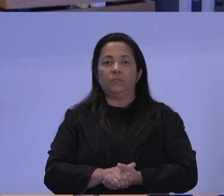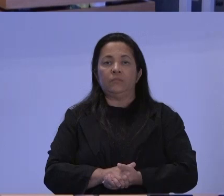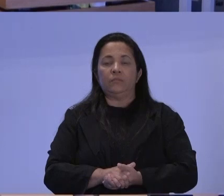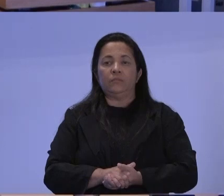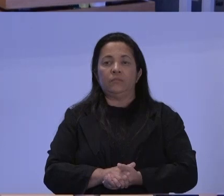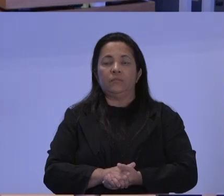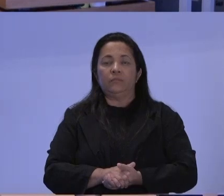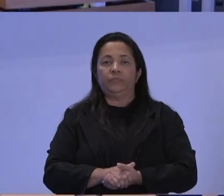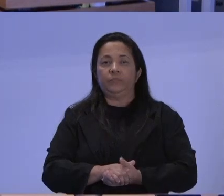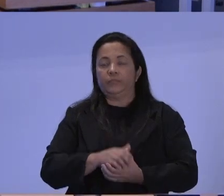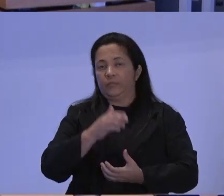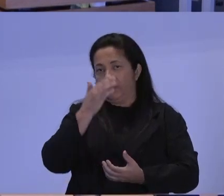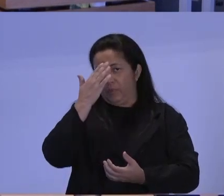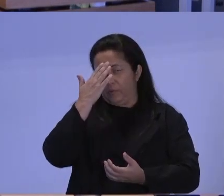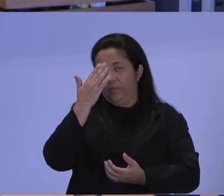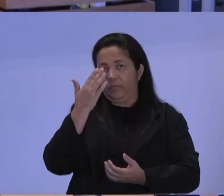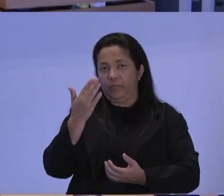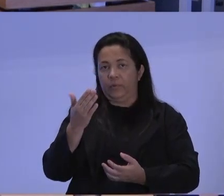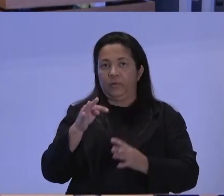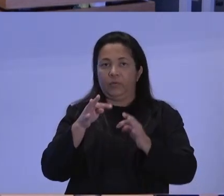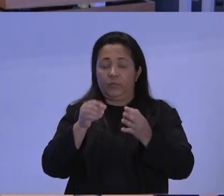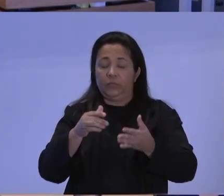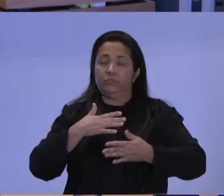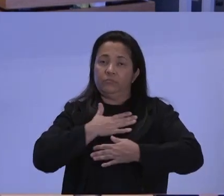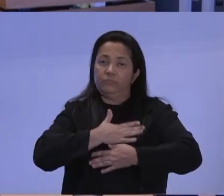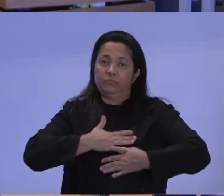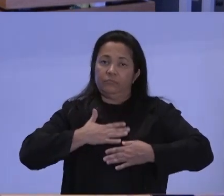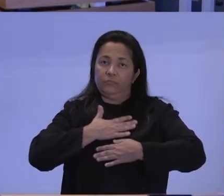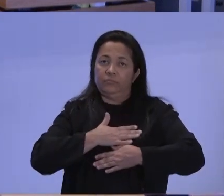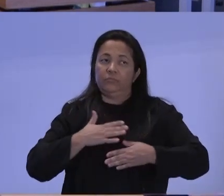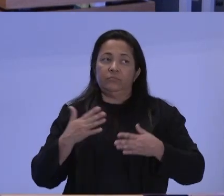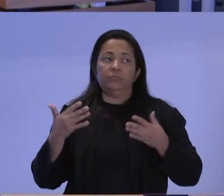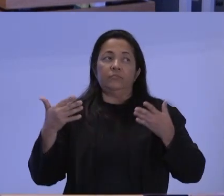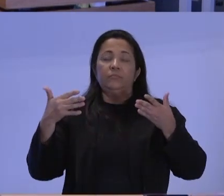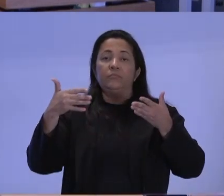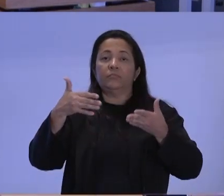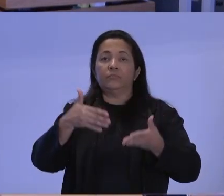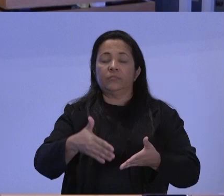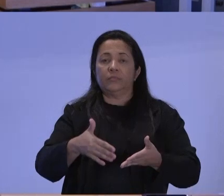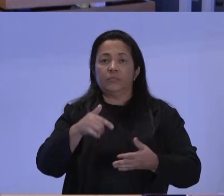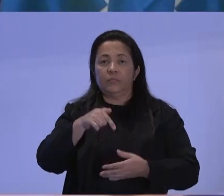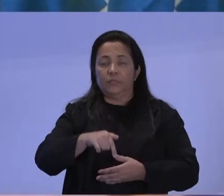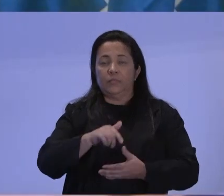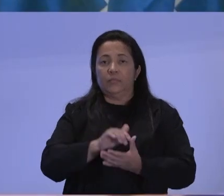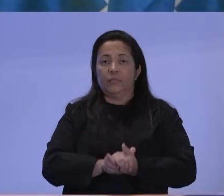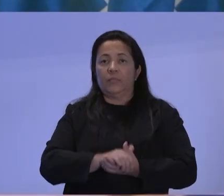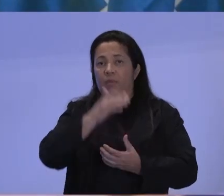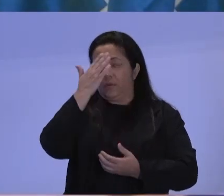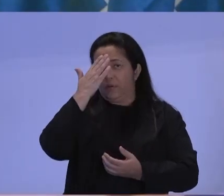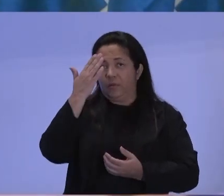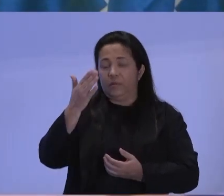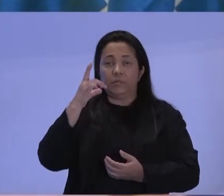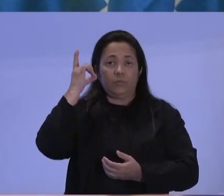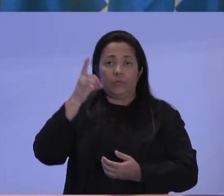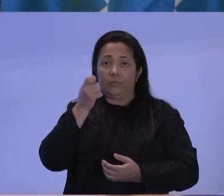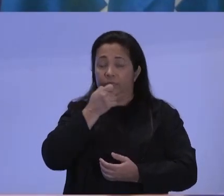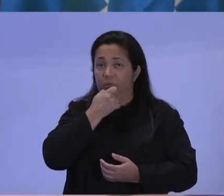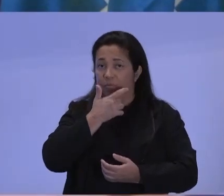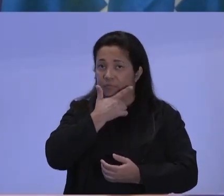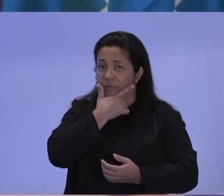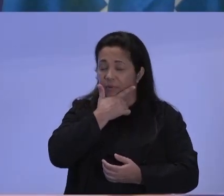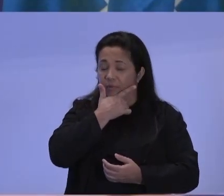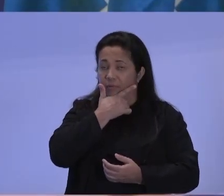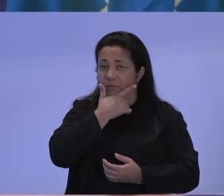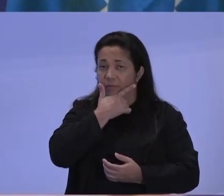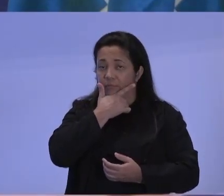Bom, muito obrigado a todos. É um grande prazer estar aqui nessa iniciativa. Agradecer ao senhor deputado Fábio Félix